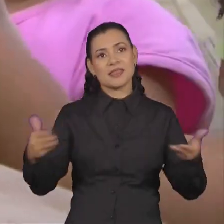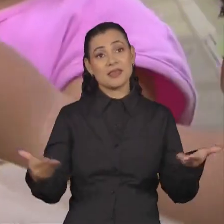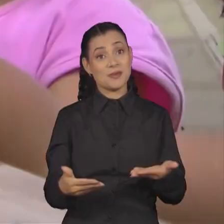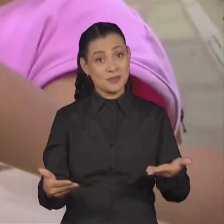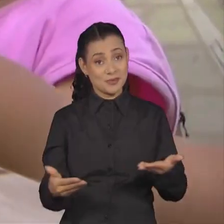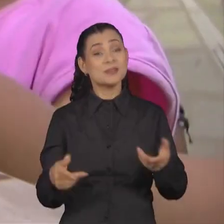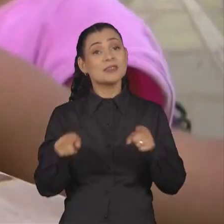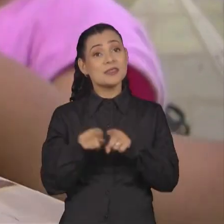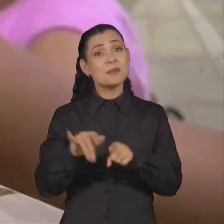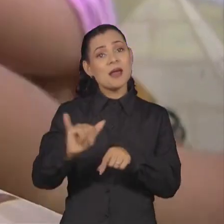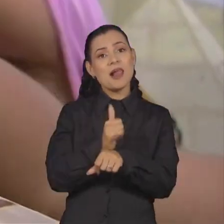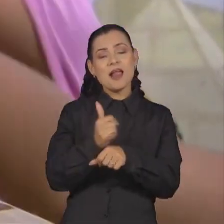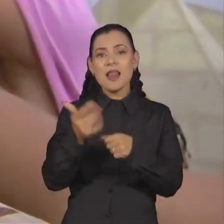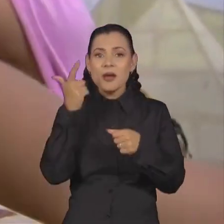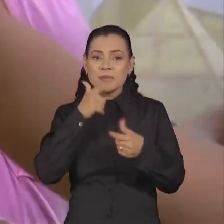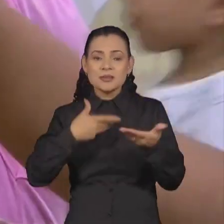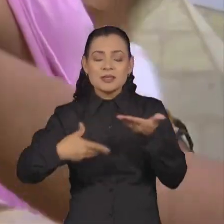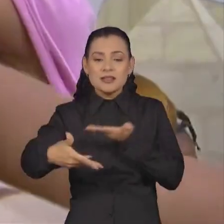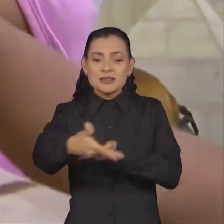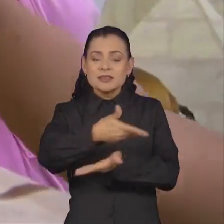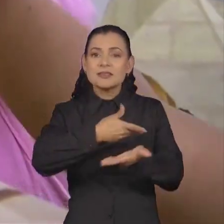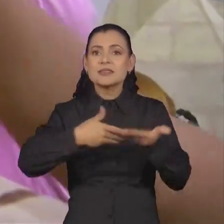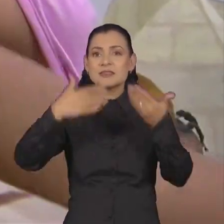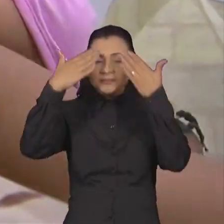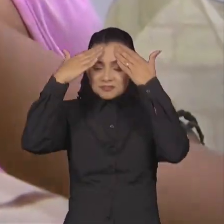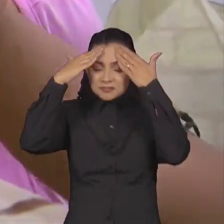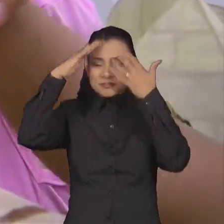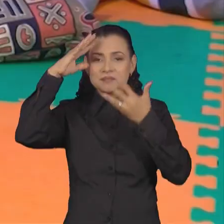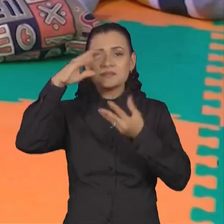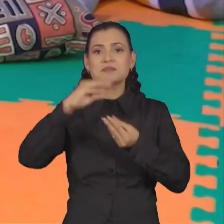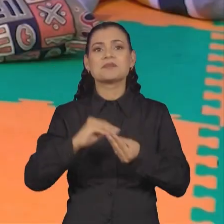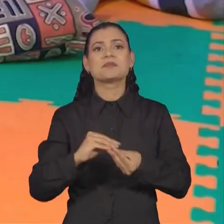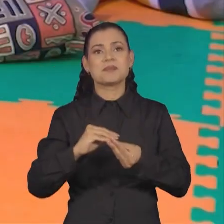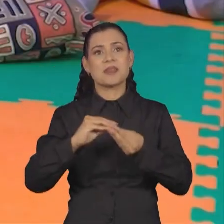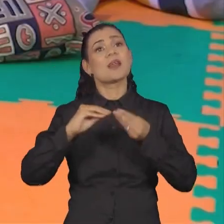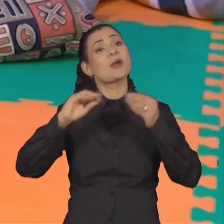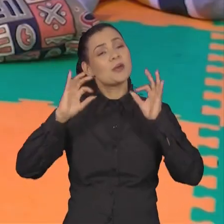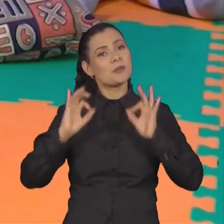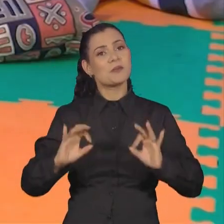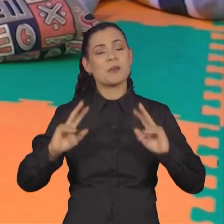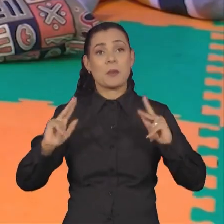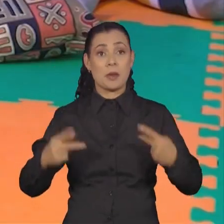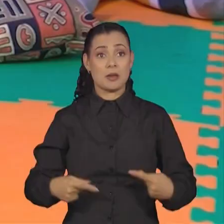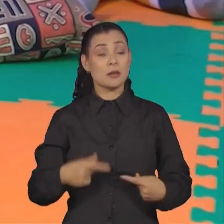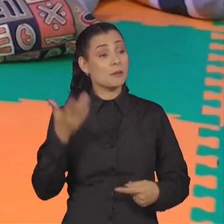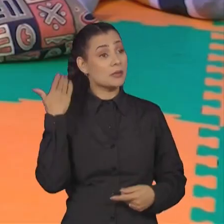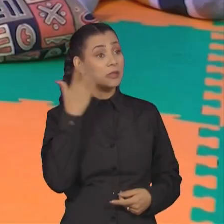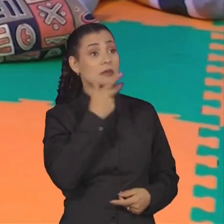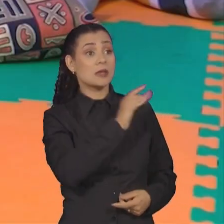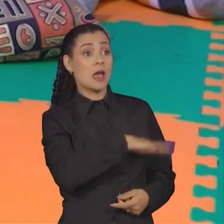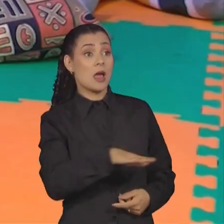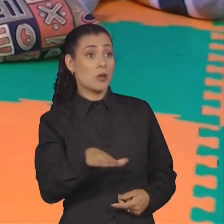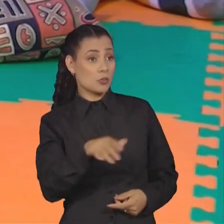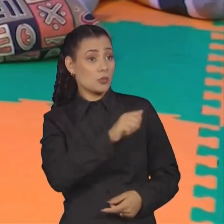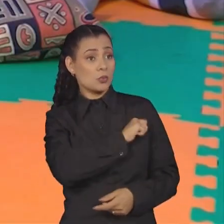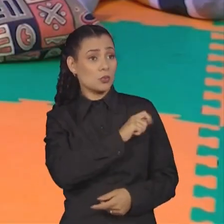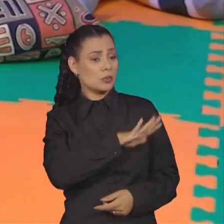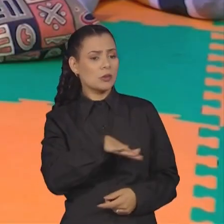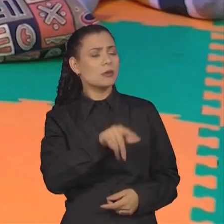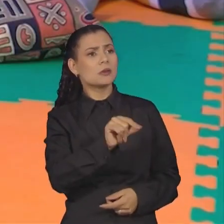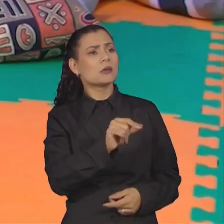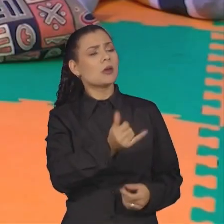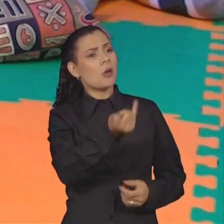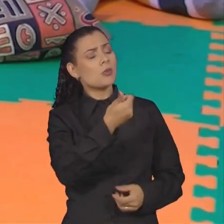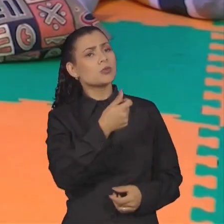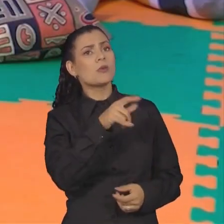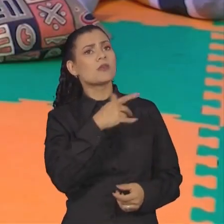e a abrir caminhos para compreensões mais humanas. Eu tinha uma aluna que a mãe me relatou que ela